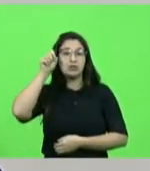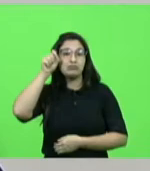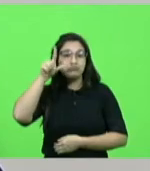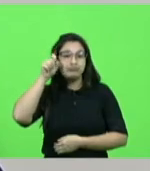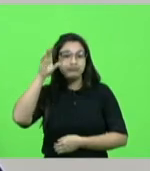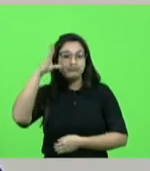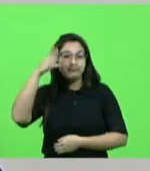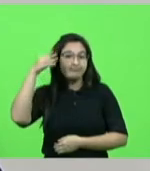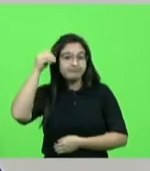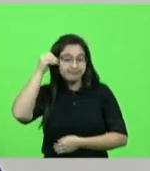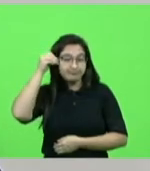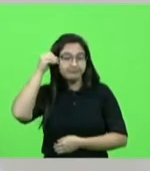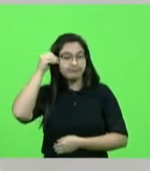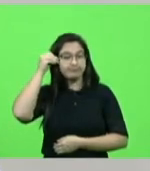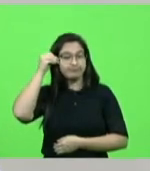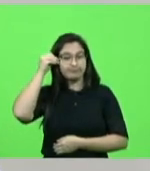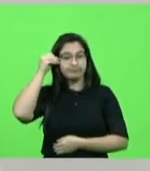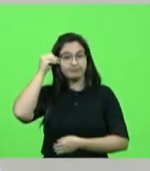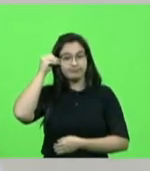com quem